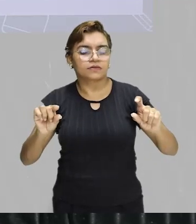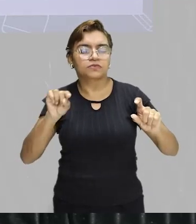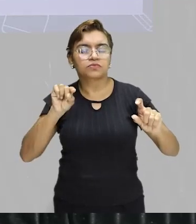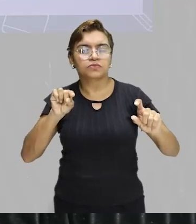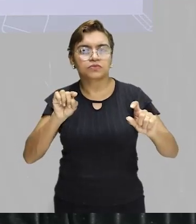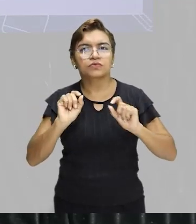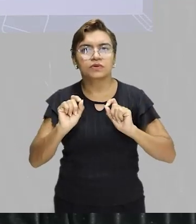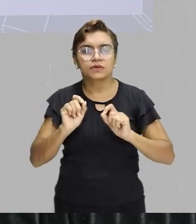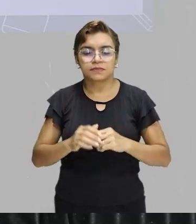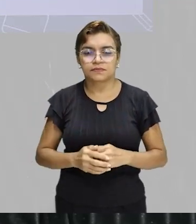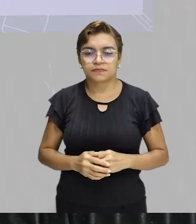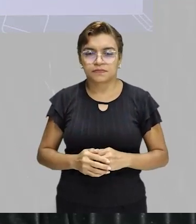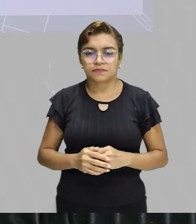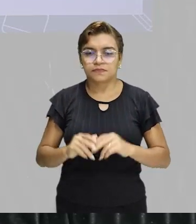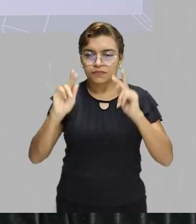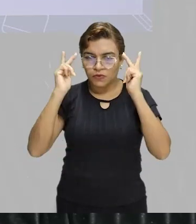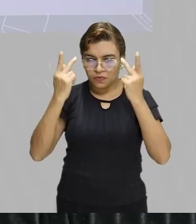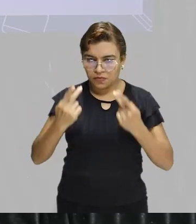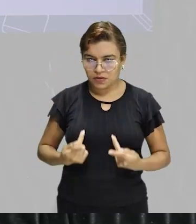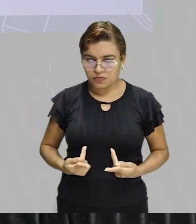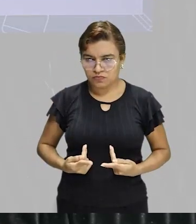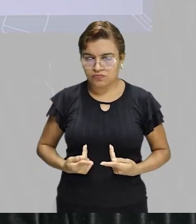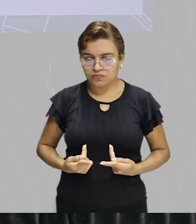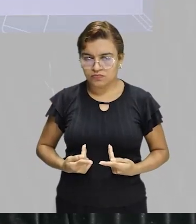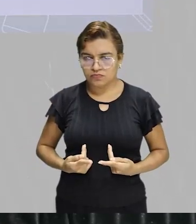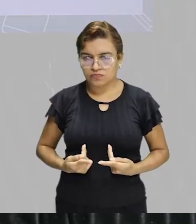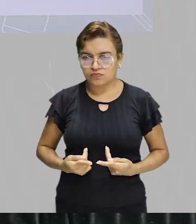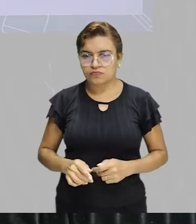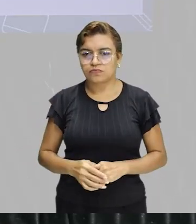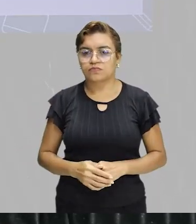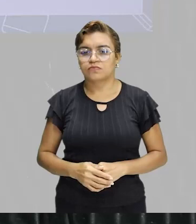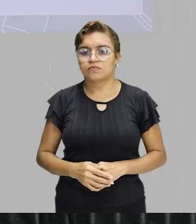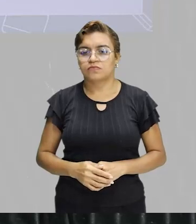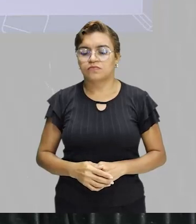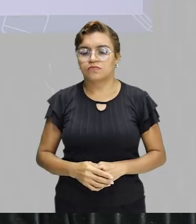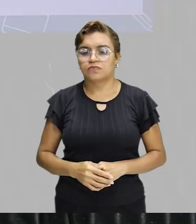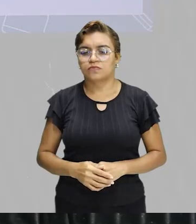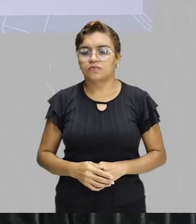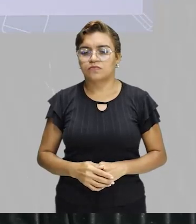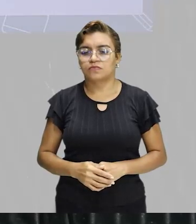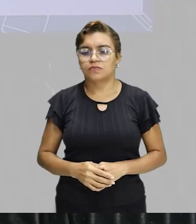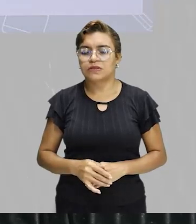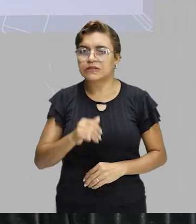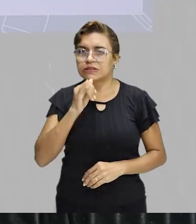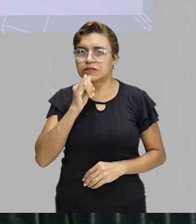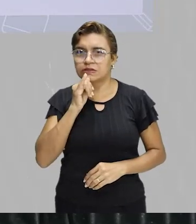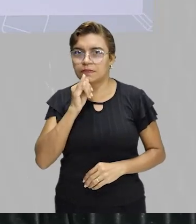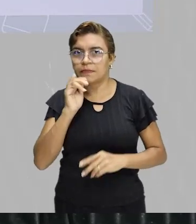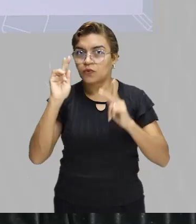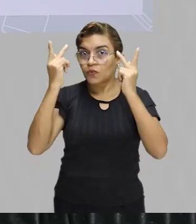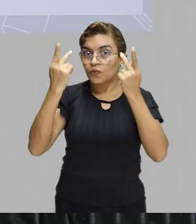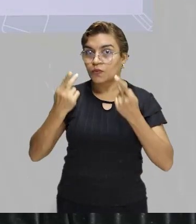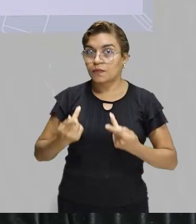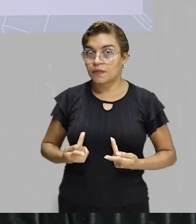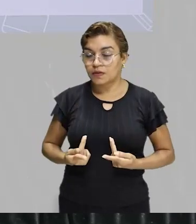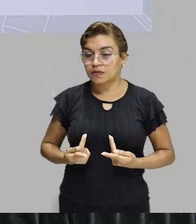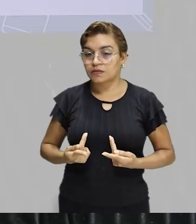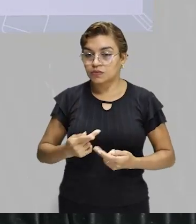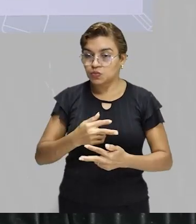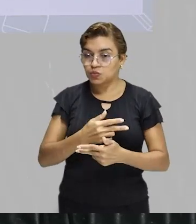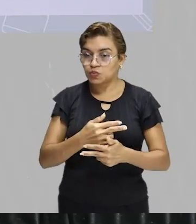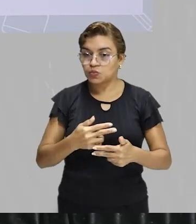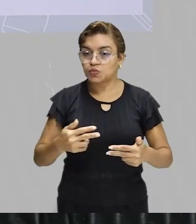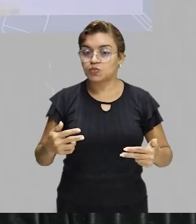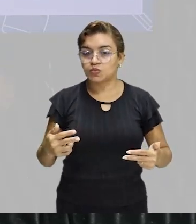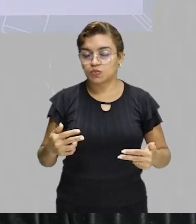Human, humano, being, seres, então, human beings, seres humanos, do not